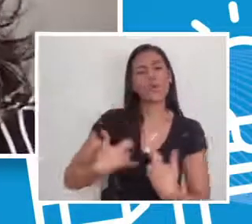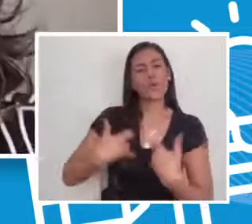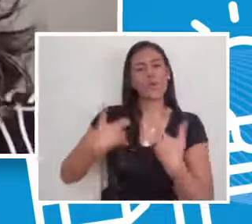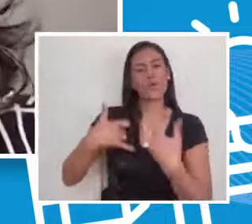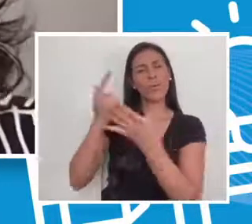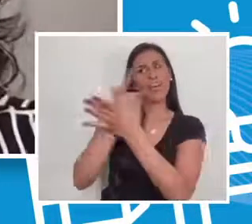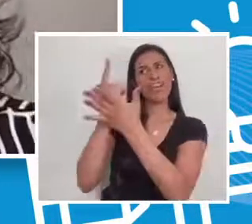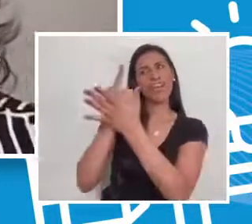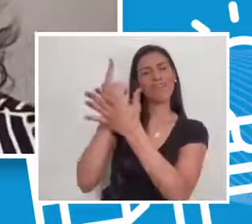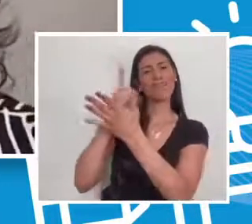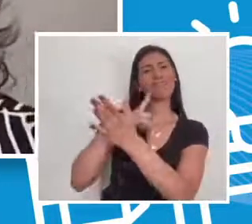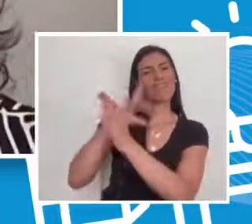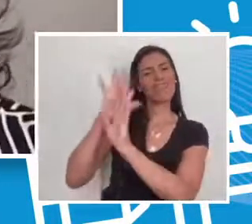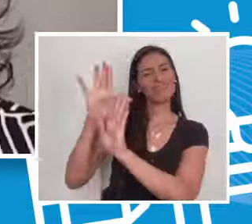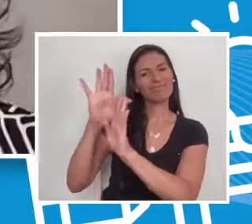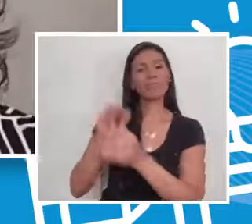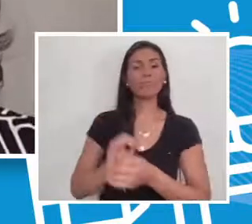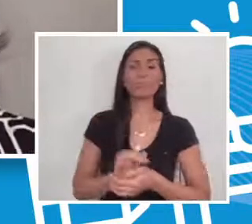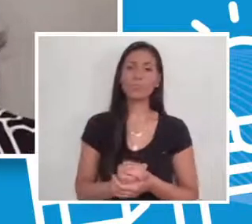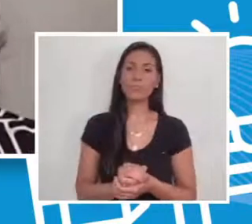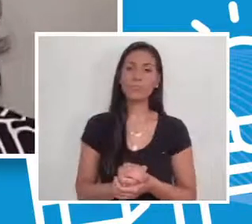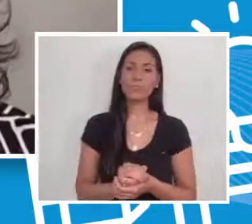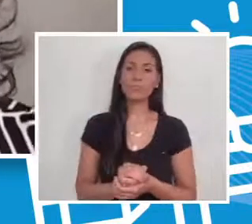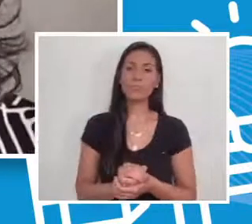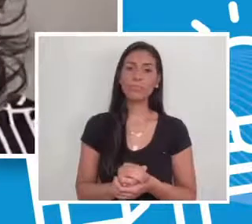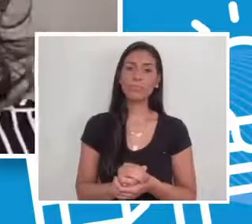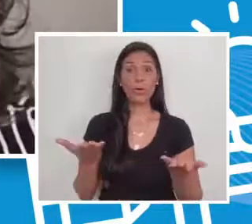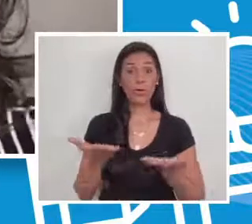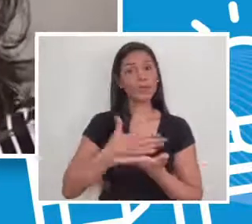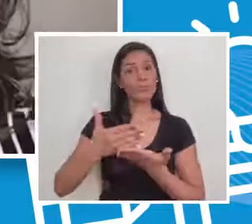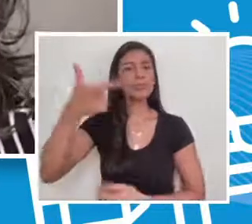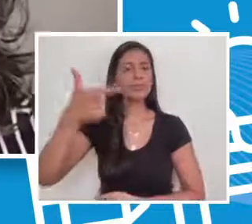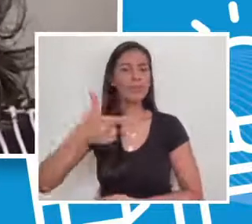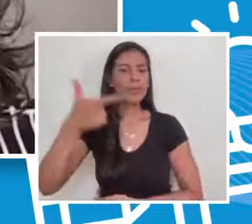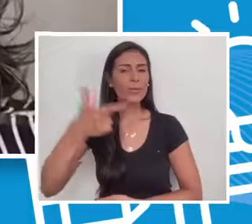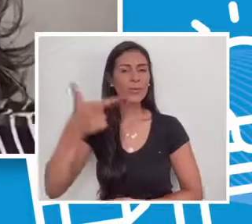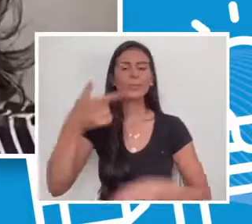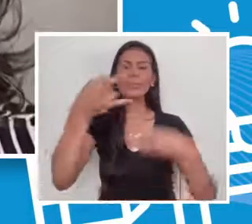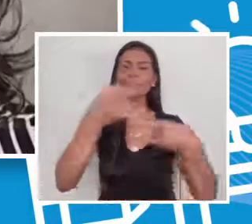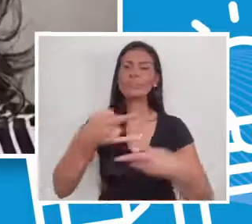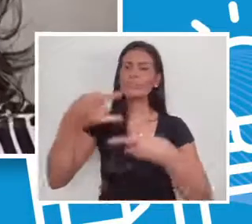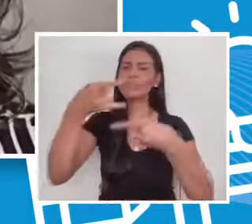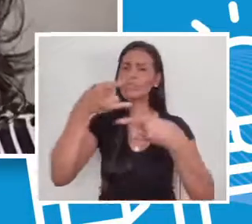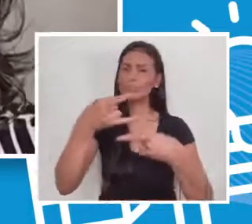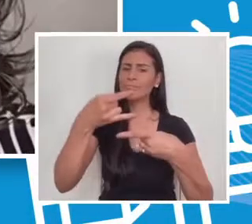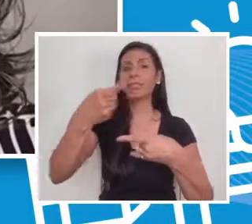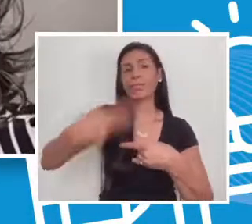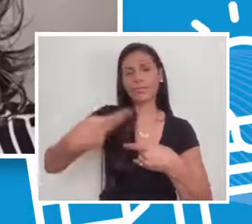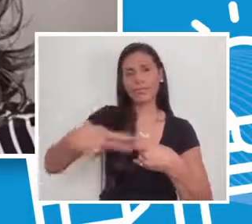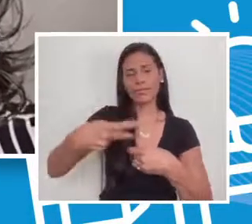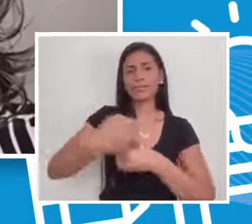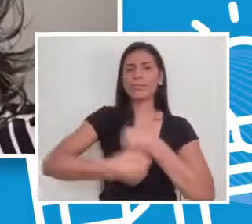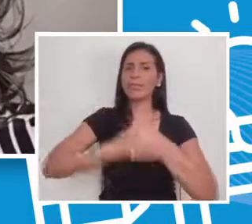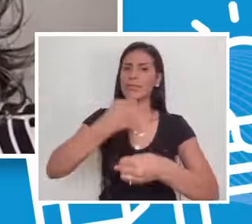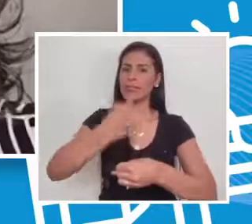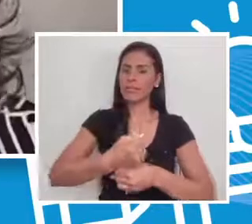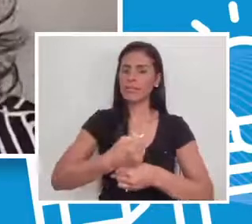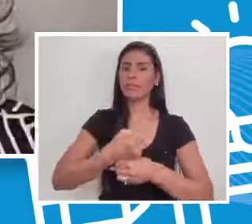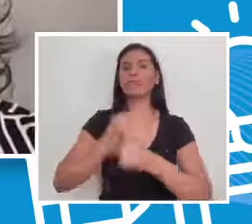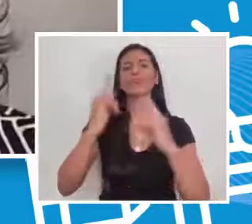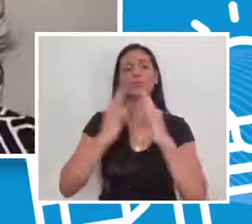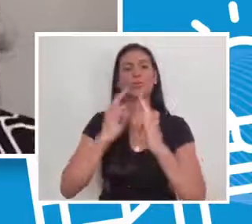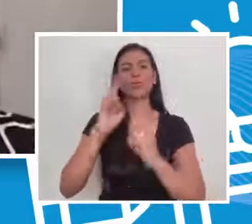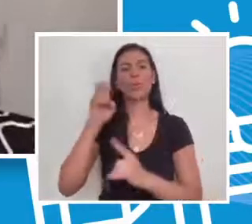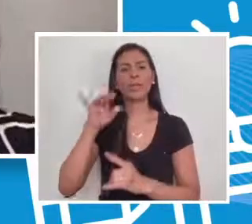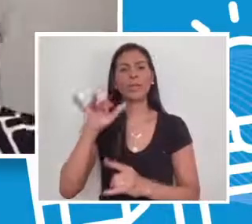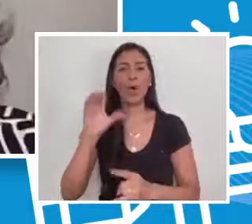Começamos hoje o nosso segundo webinário da série deste ano do Instituto Unibanco, que é